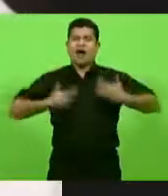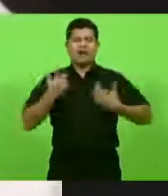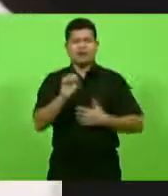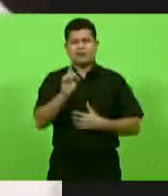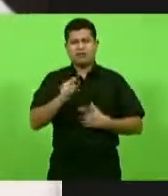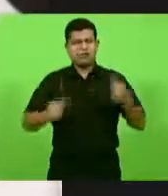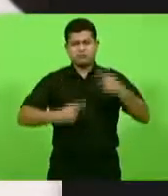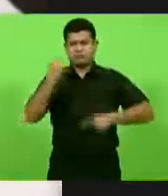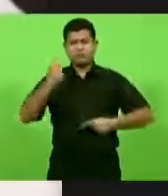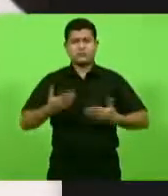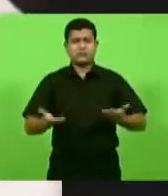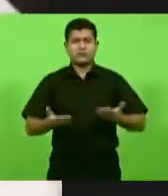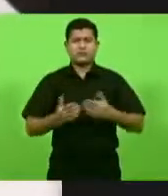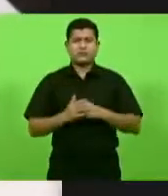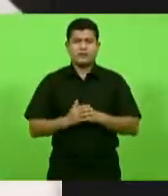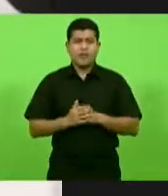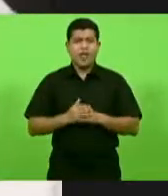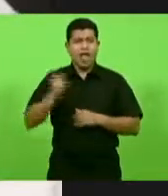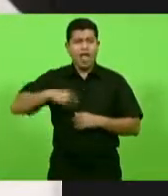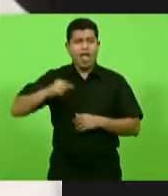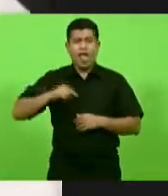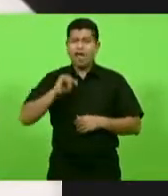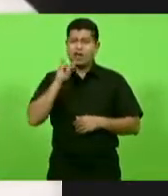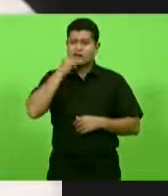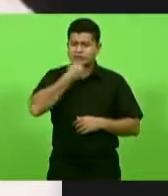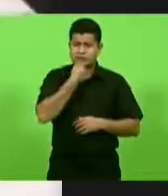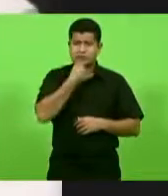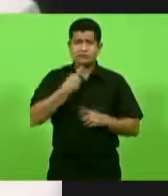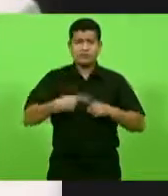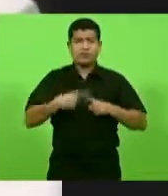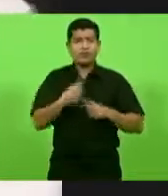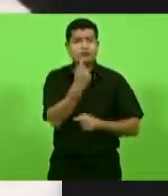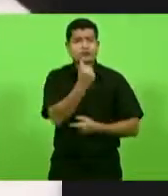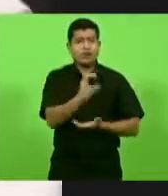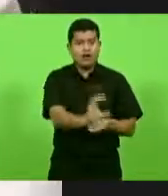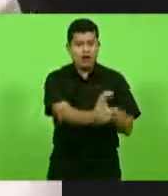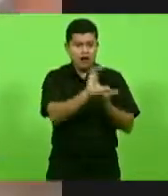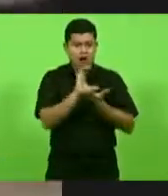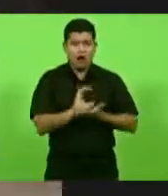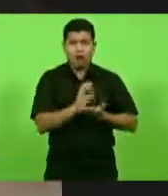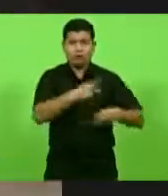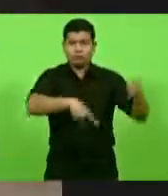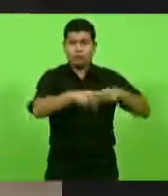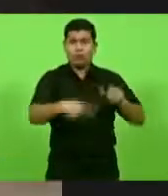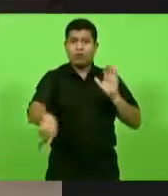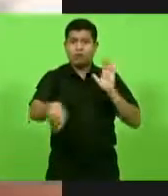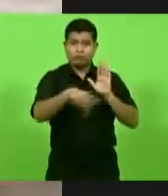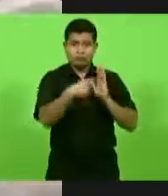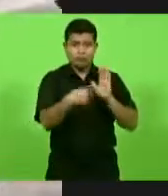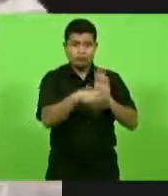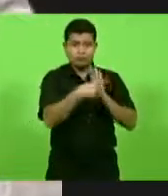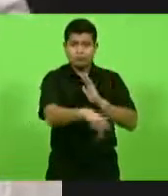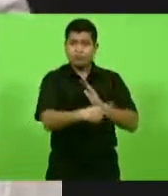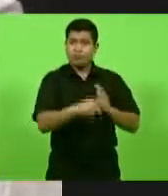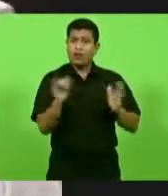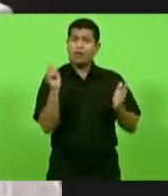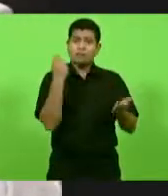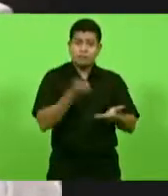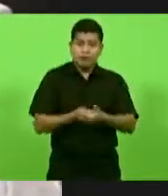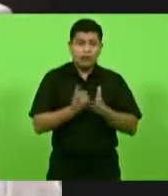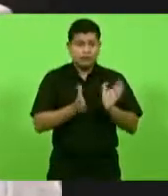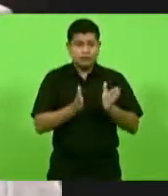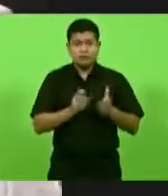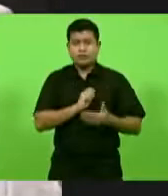triste. Um dia triste porque nós vamos pegar o dinheiro do povo de Santa Catarina e colocar numa obra que é de